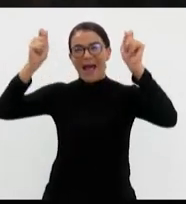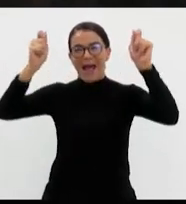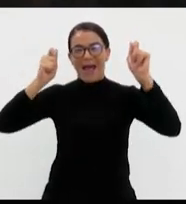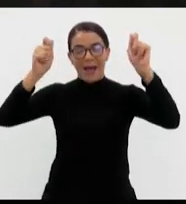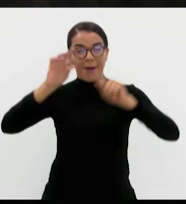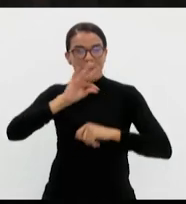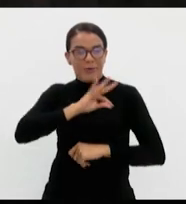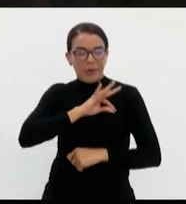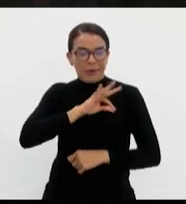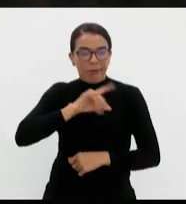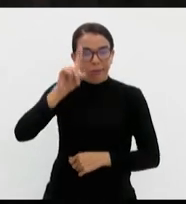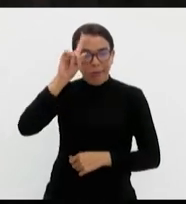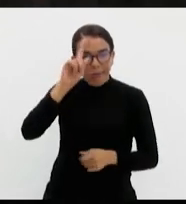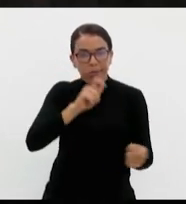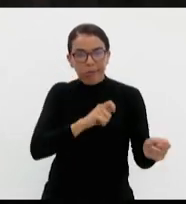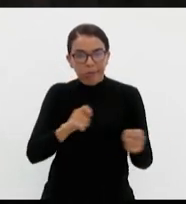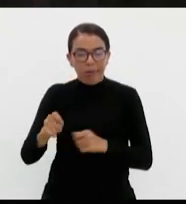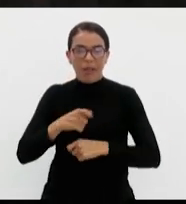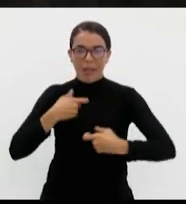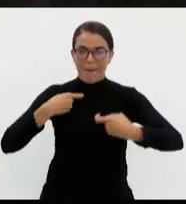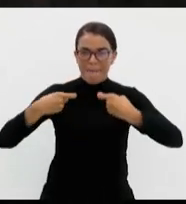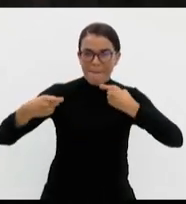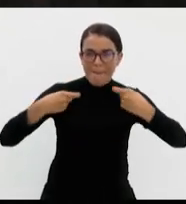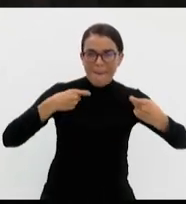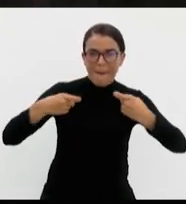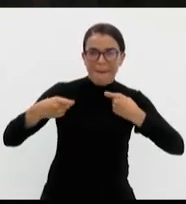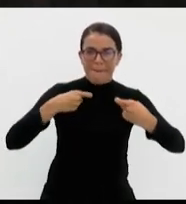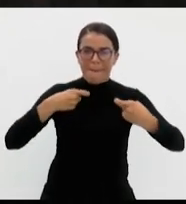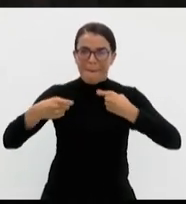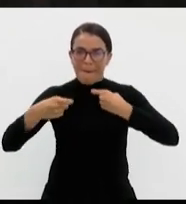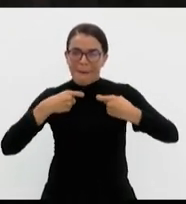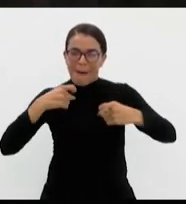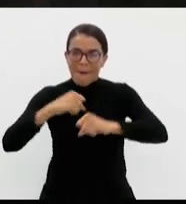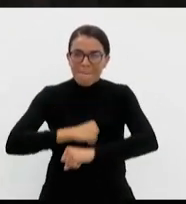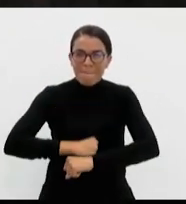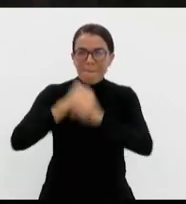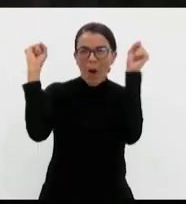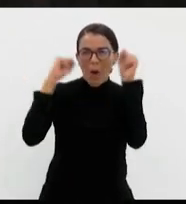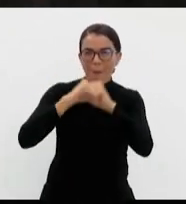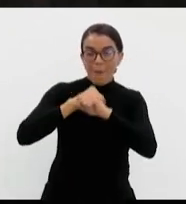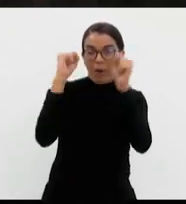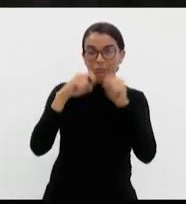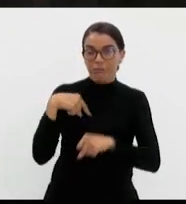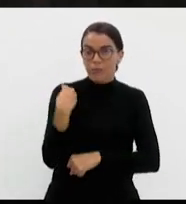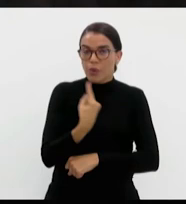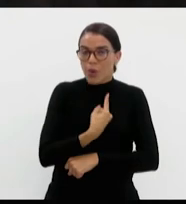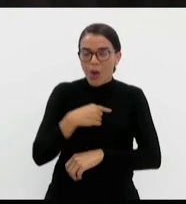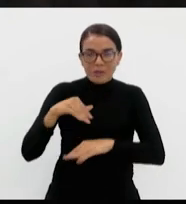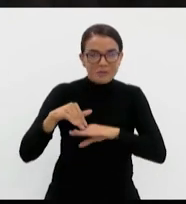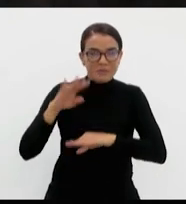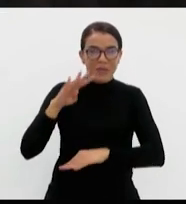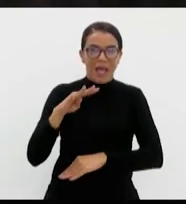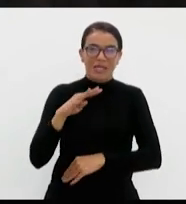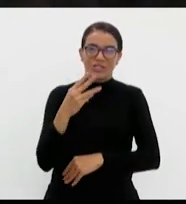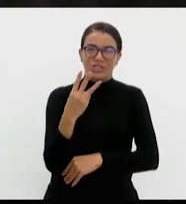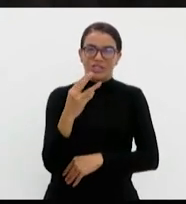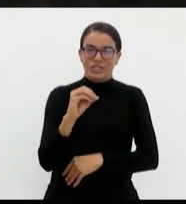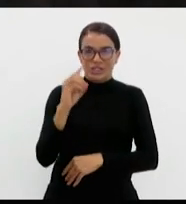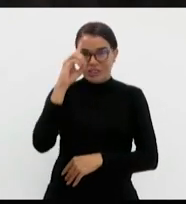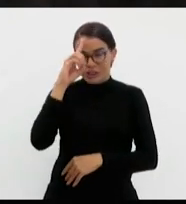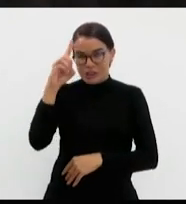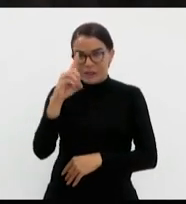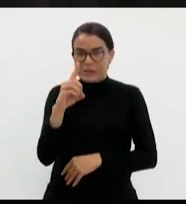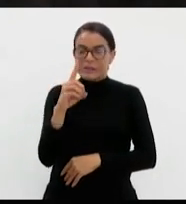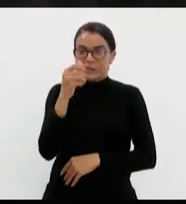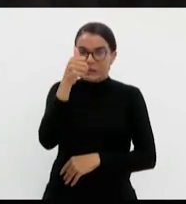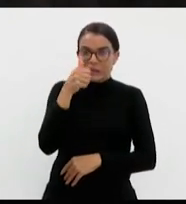e todo dia tinha tiro, porrada e bomba. E lá ficamos mais de 30 dias nesses